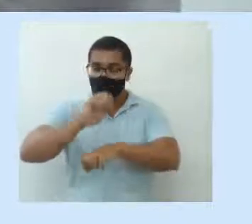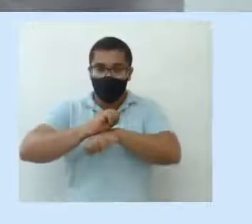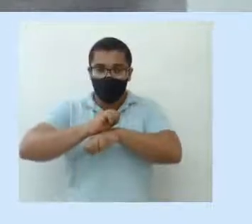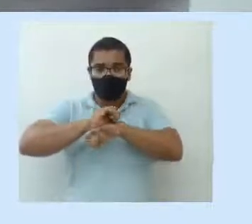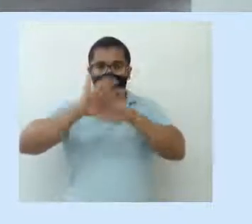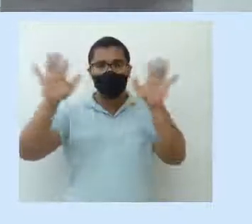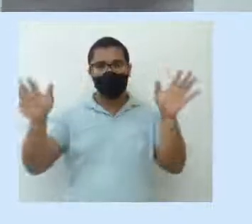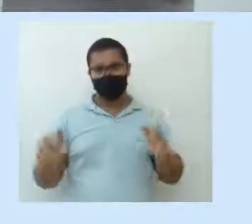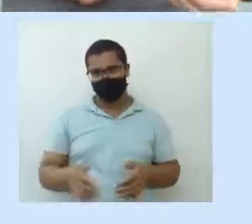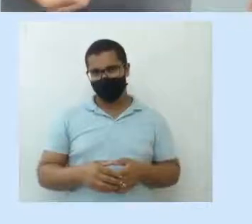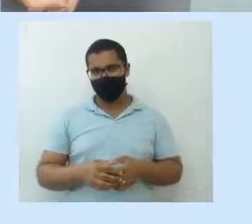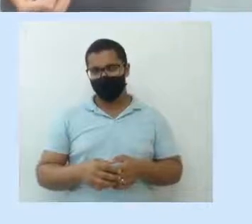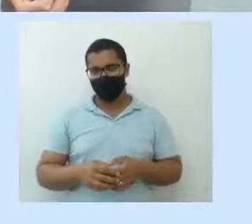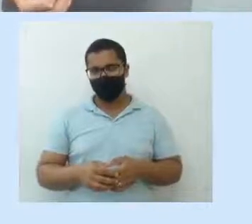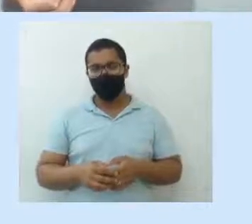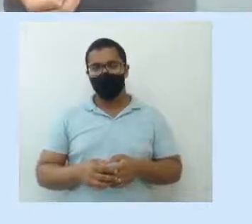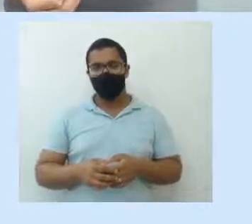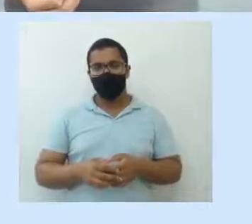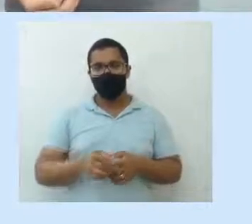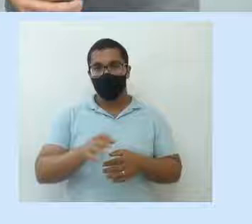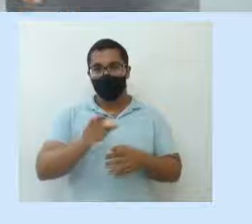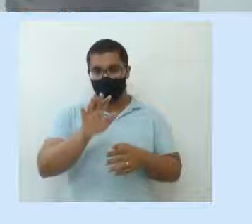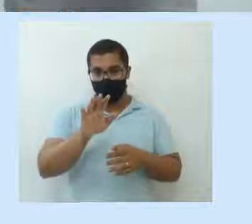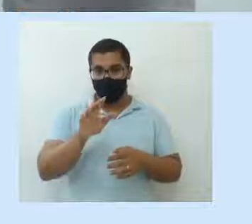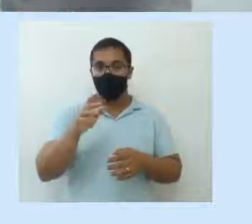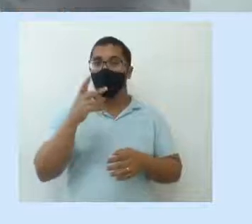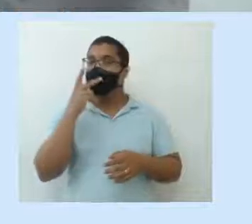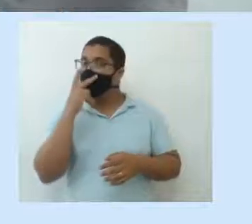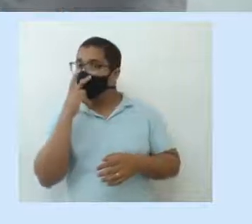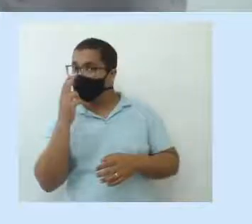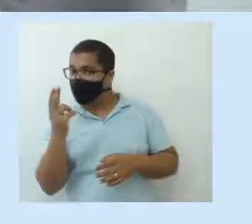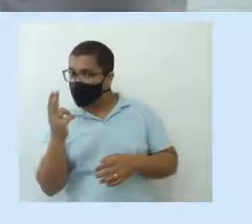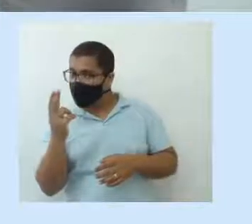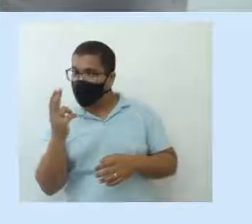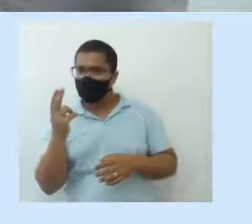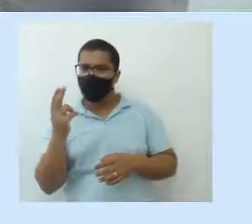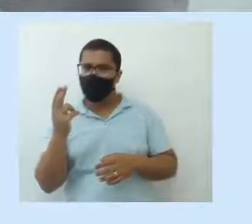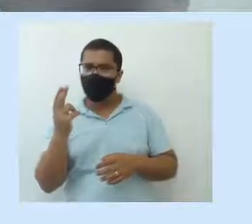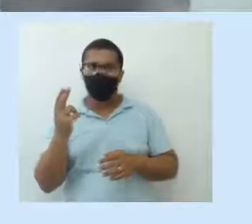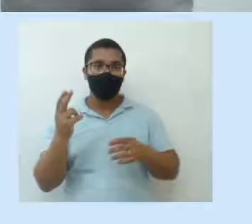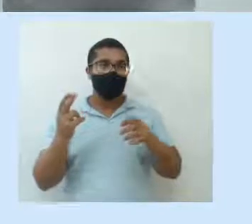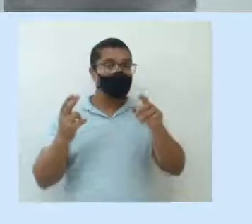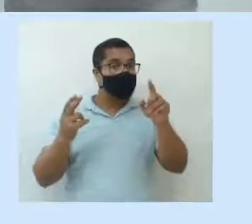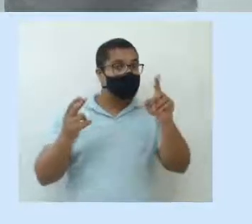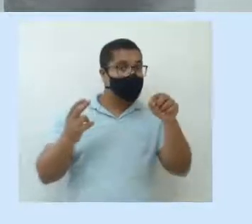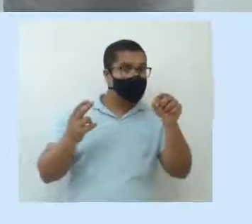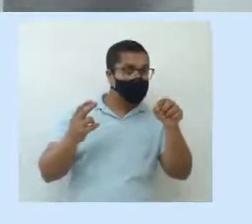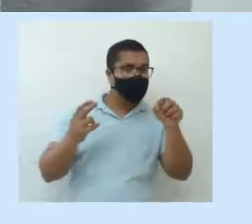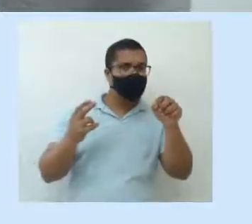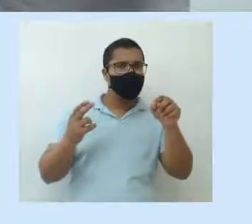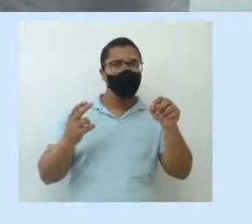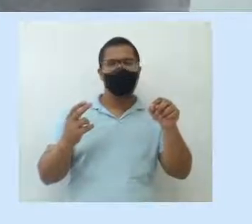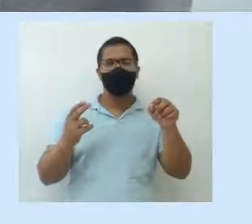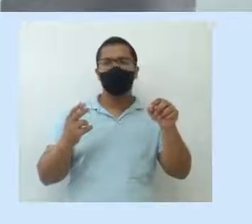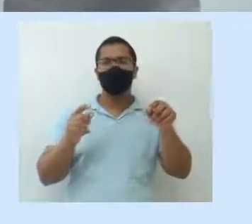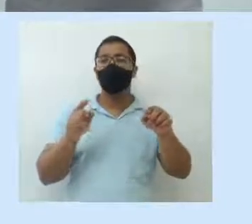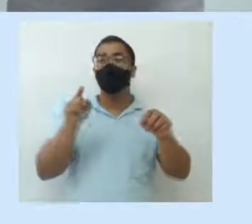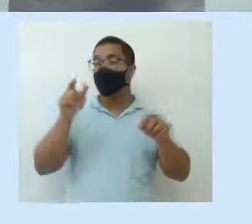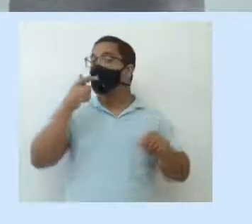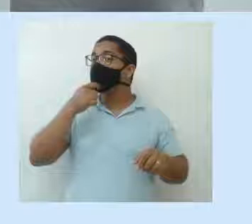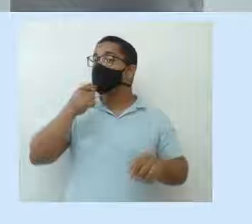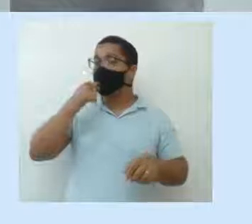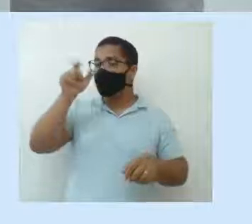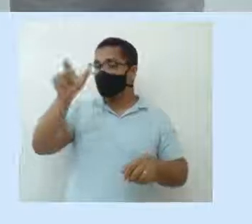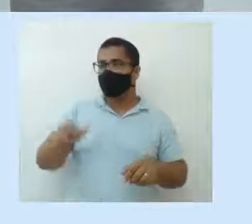da fenomenologia. Então, estudar o parecer e o ser, certo? Russell buscou